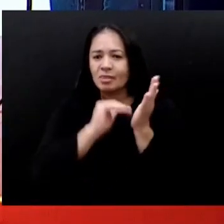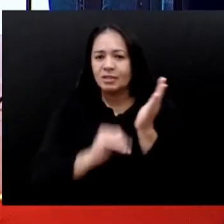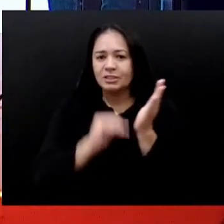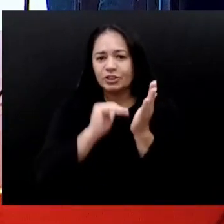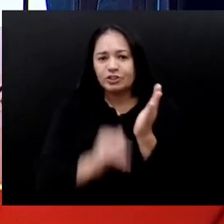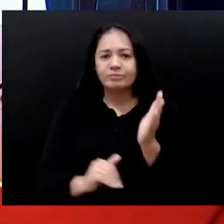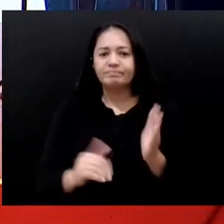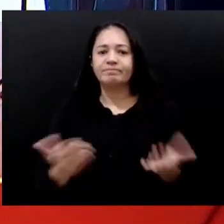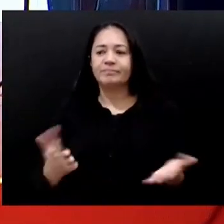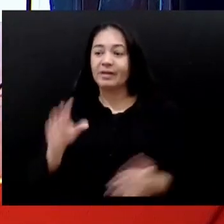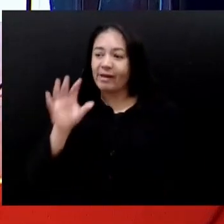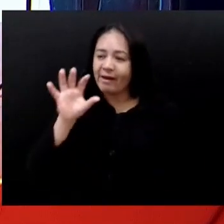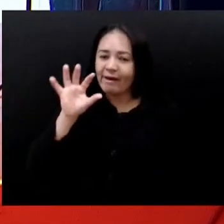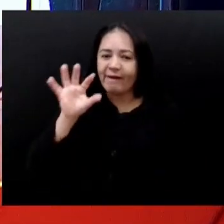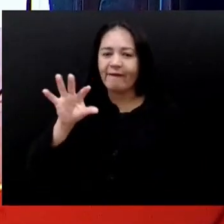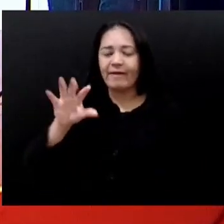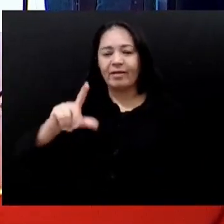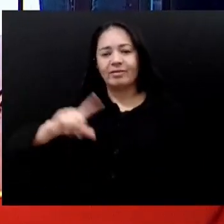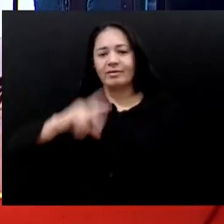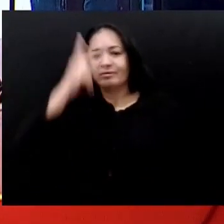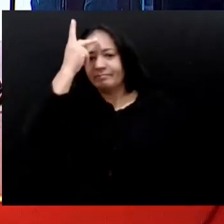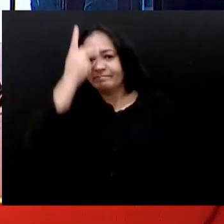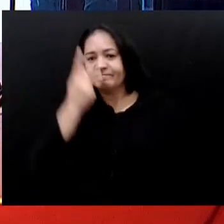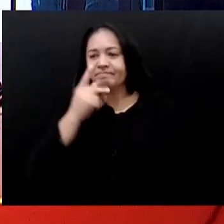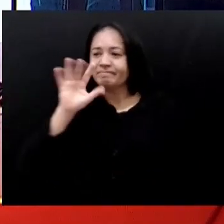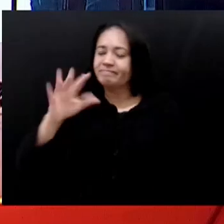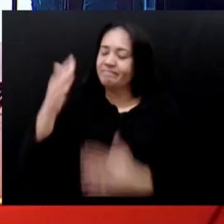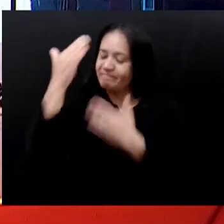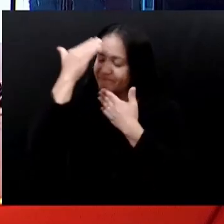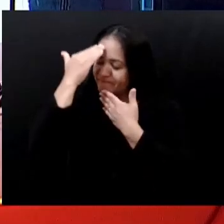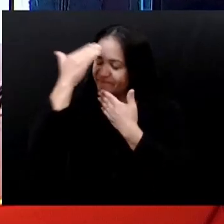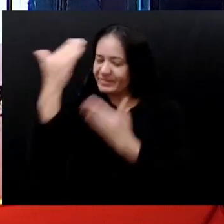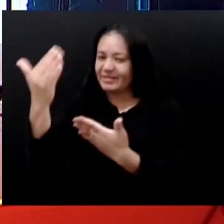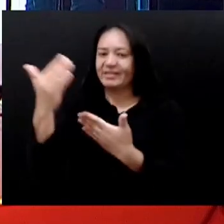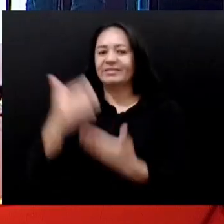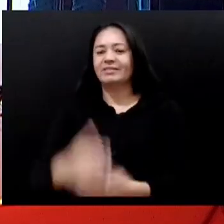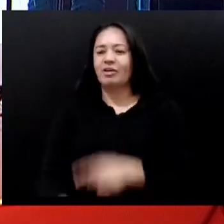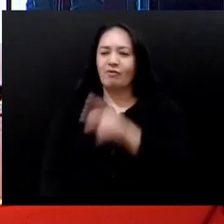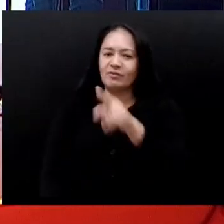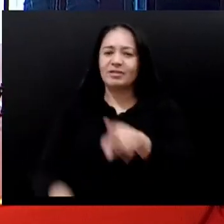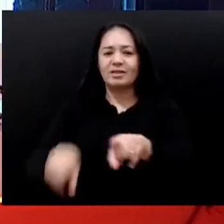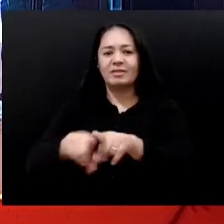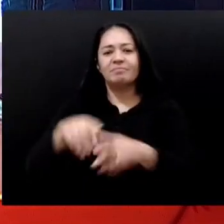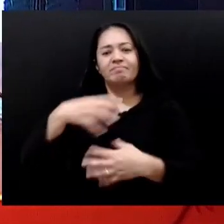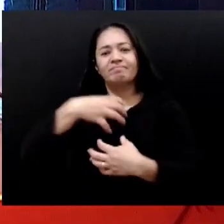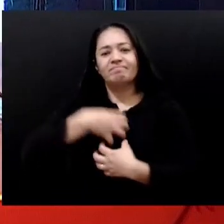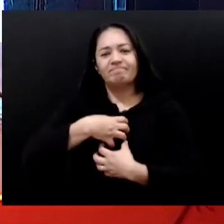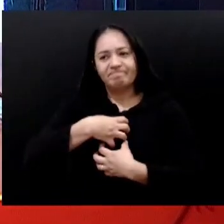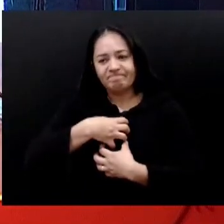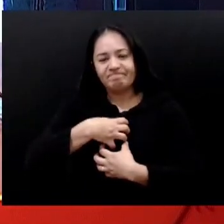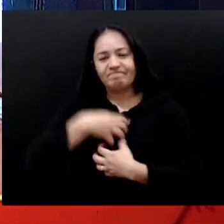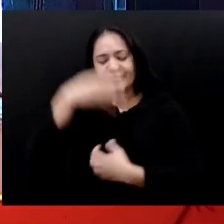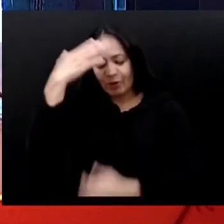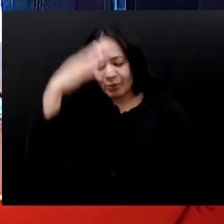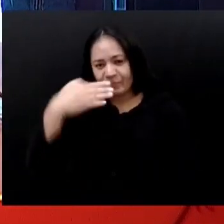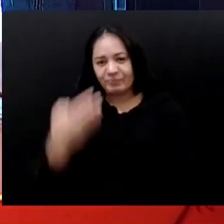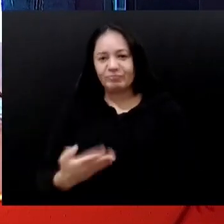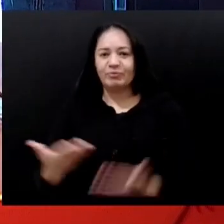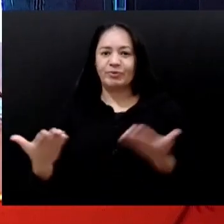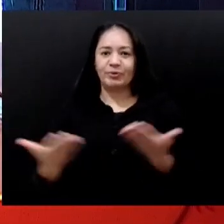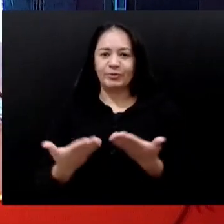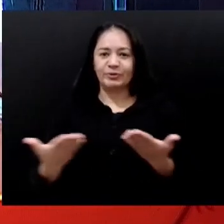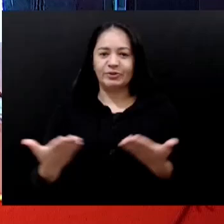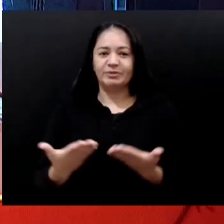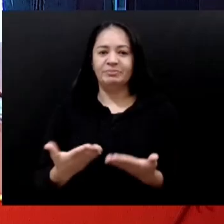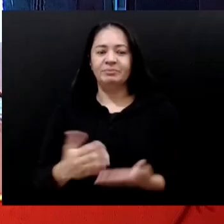esse perfil. Obrigado, viu, Adriana? Você também sinta-se com certeza homenageada aqui hoje. Então era